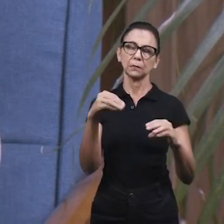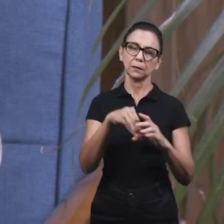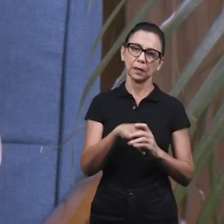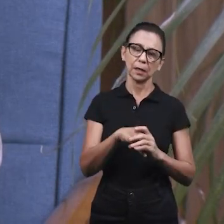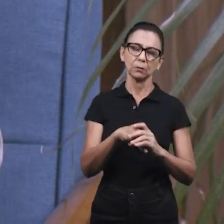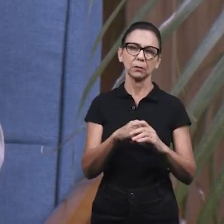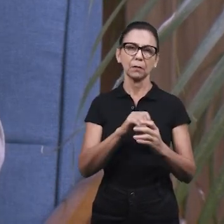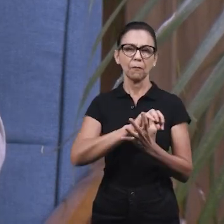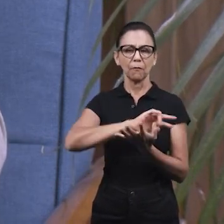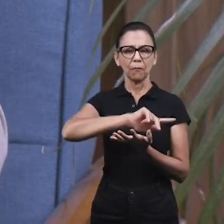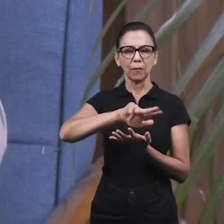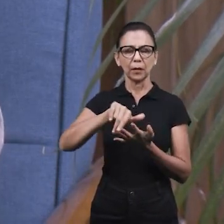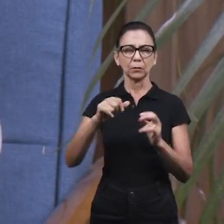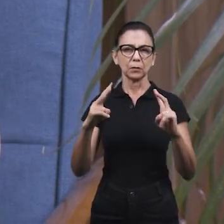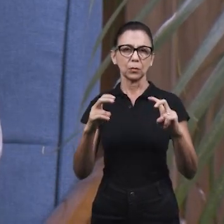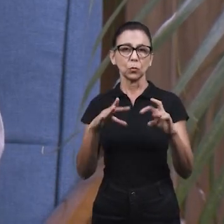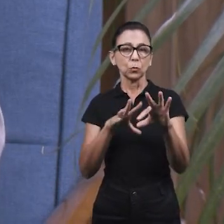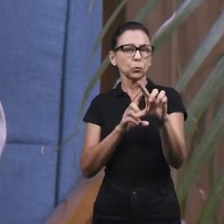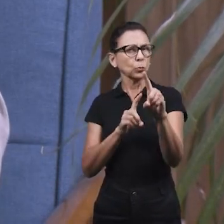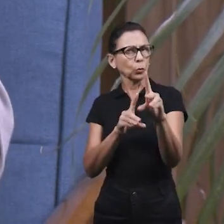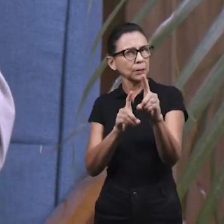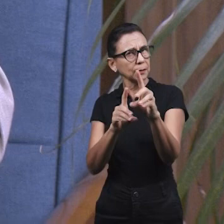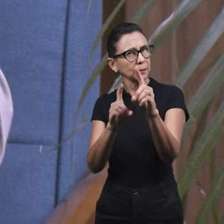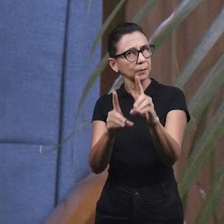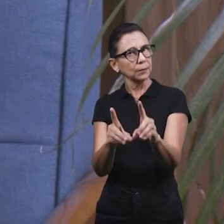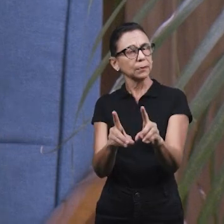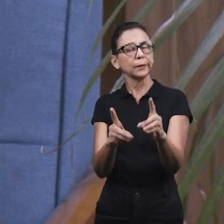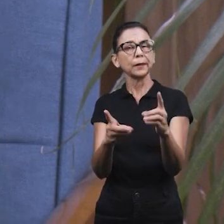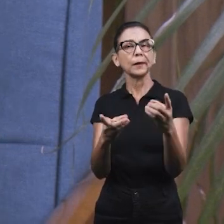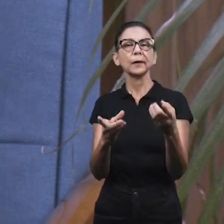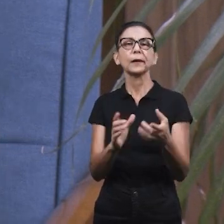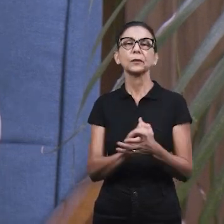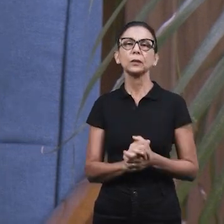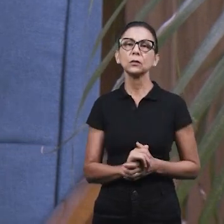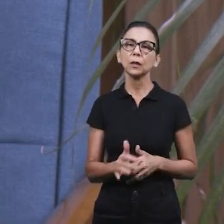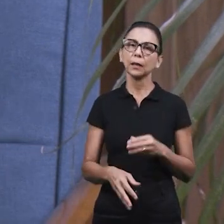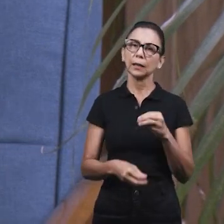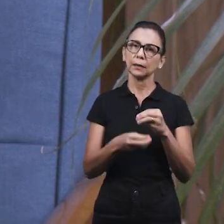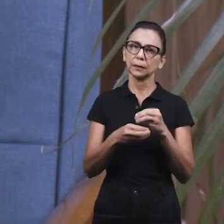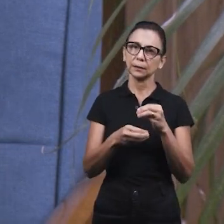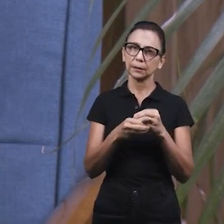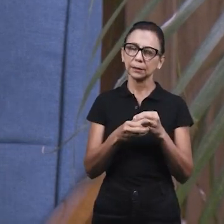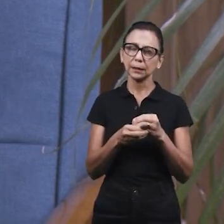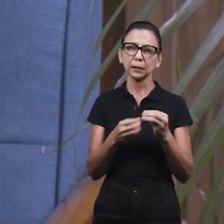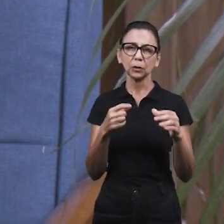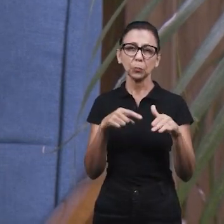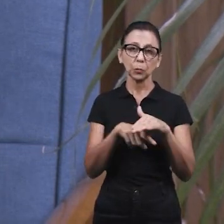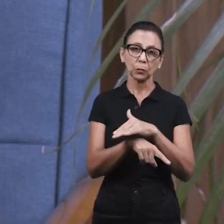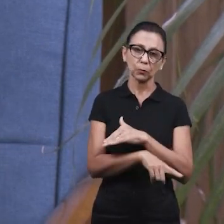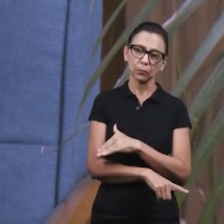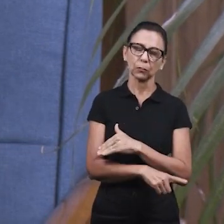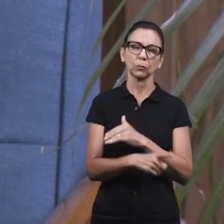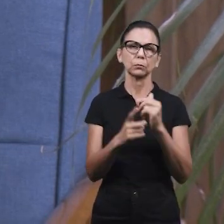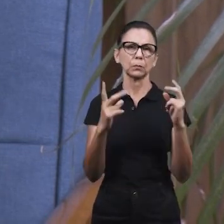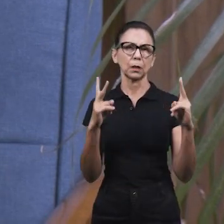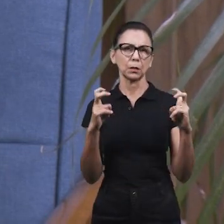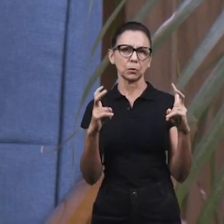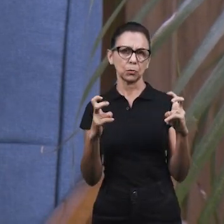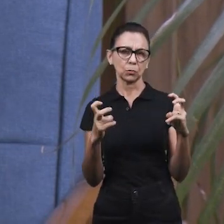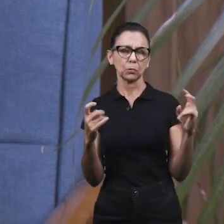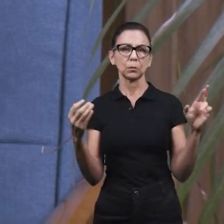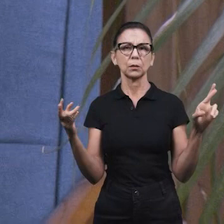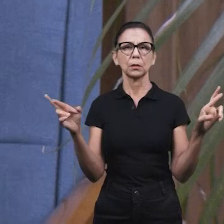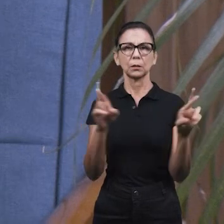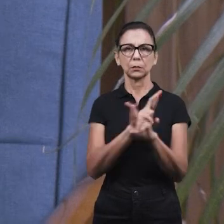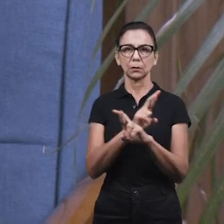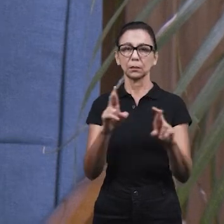assuntos doutrinários, a gente aprofunda e amplia aquilo que tem sido tratado nas escolas bíblicas dominicais da Igreja